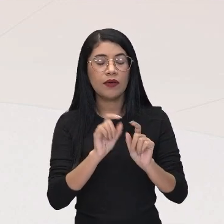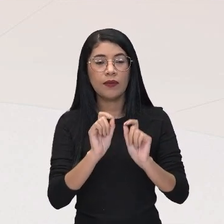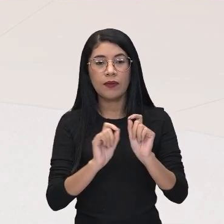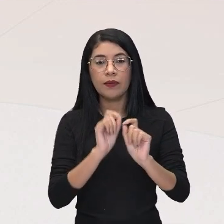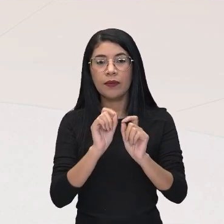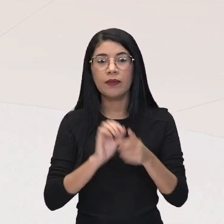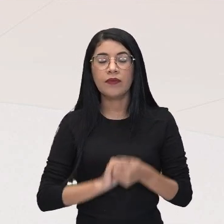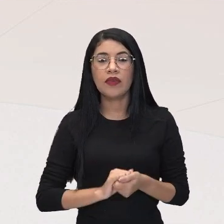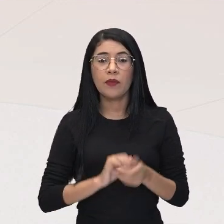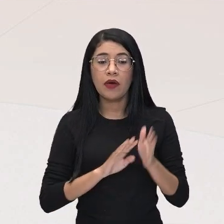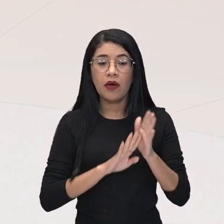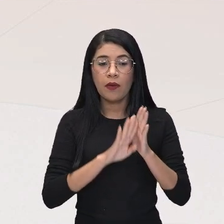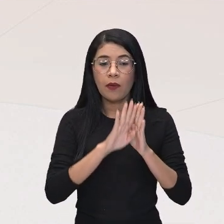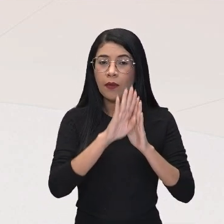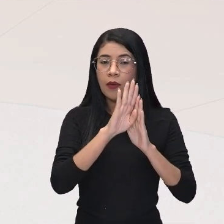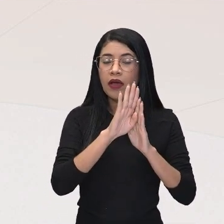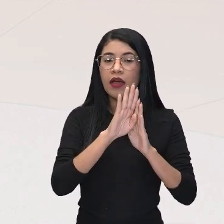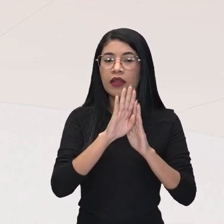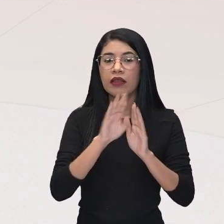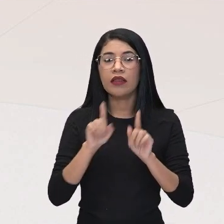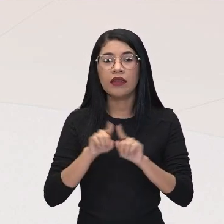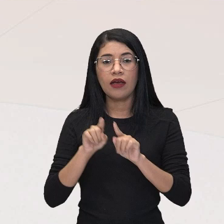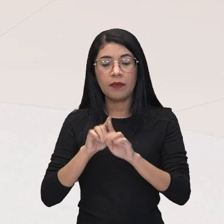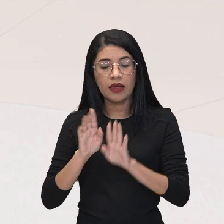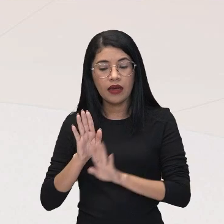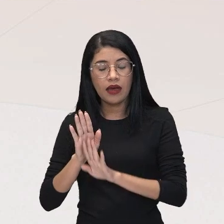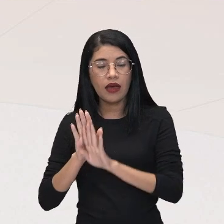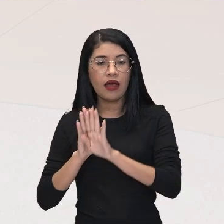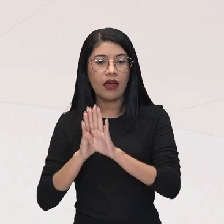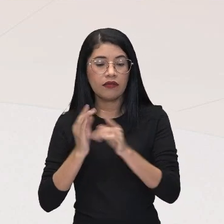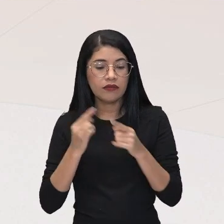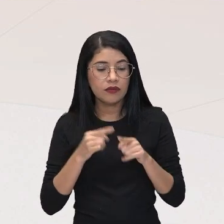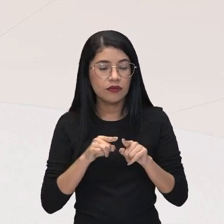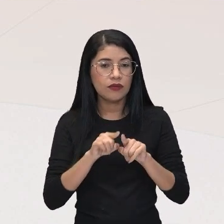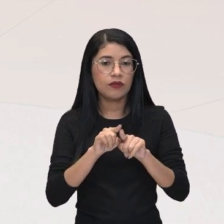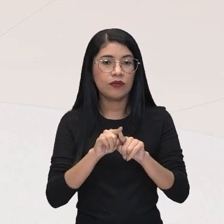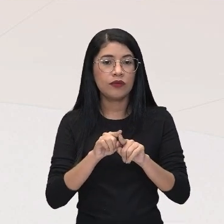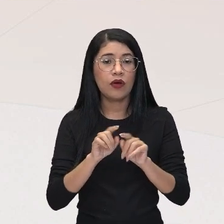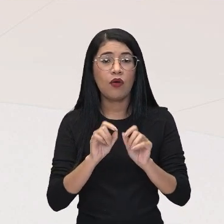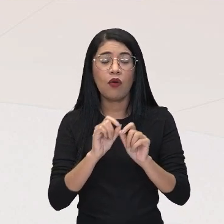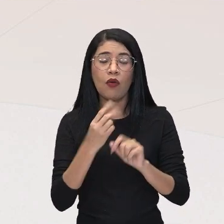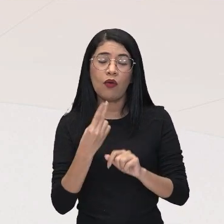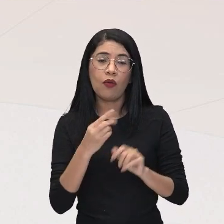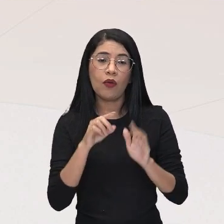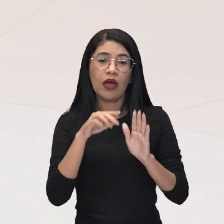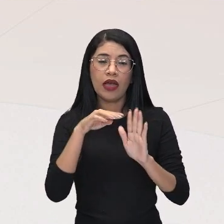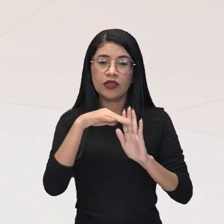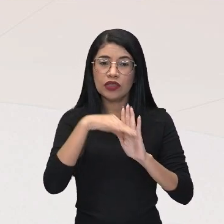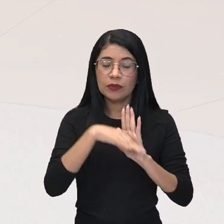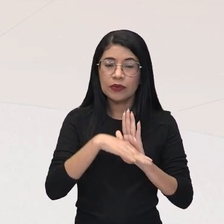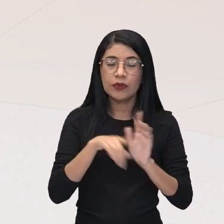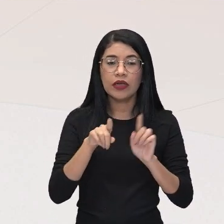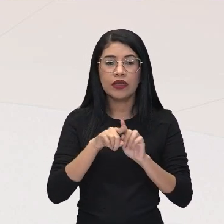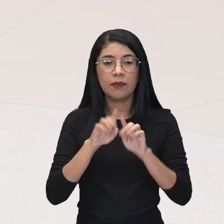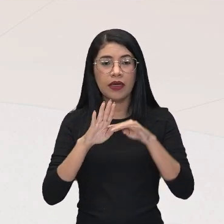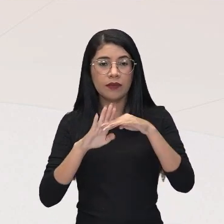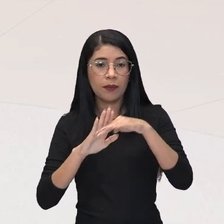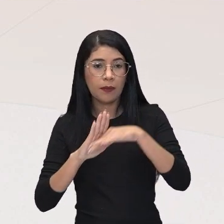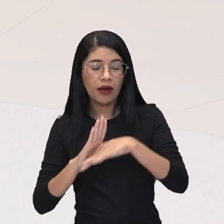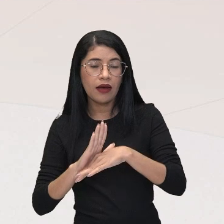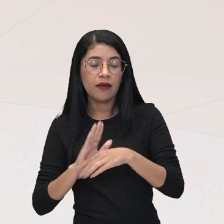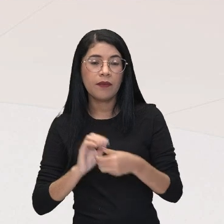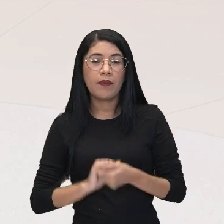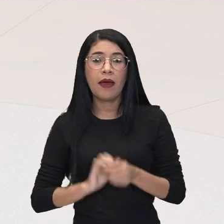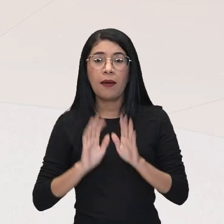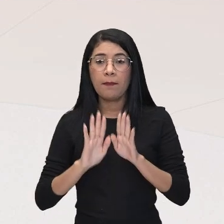quando uma aumenta, a outra também aumenta. Ou quando uma diminui, a outra também diminui. Já aqui